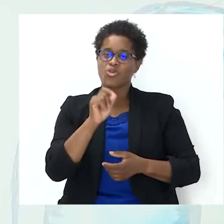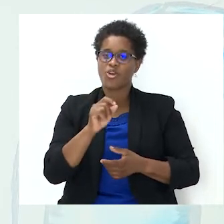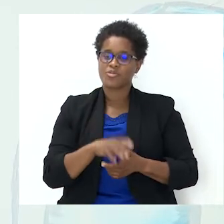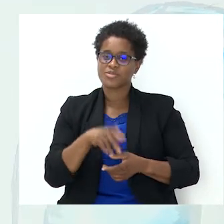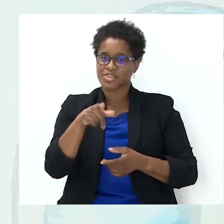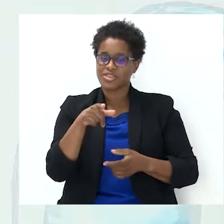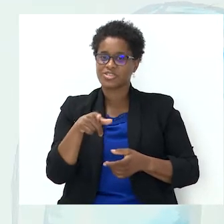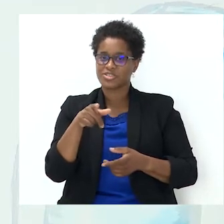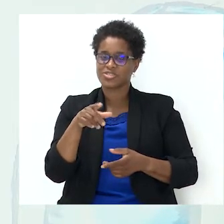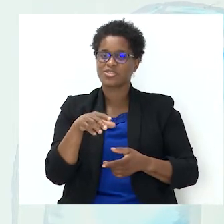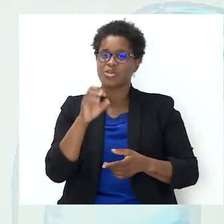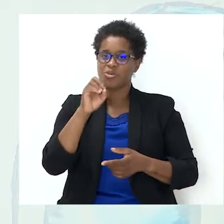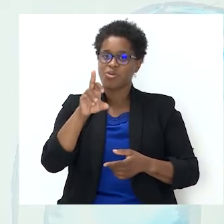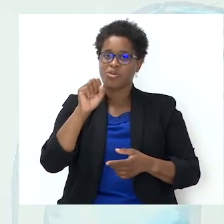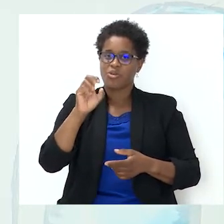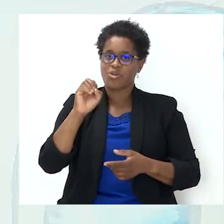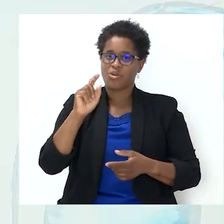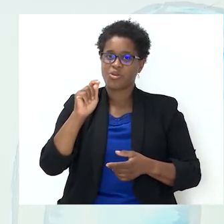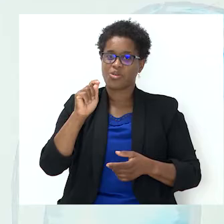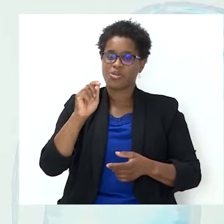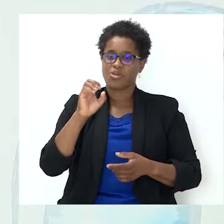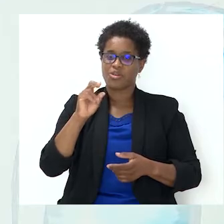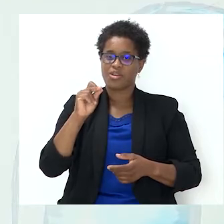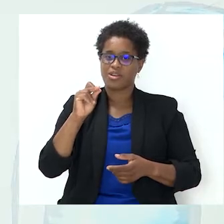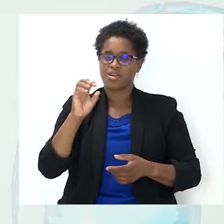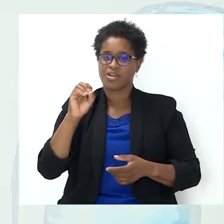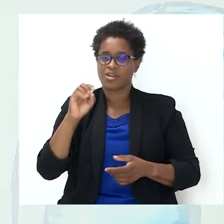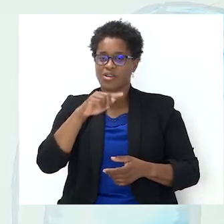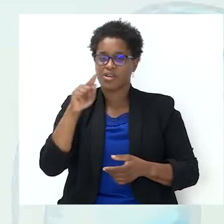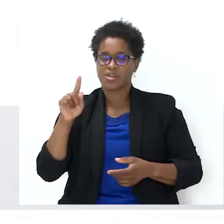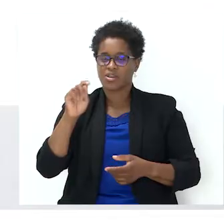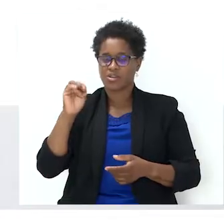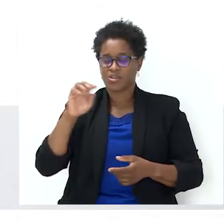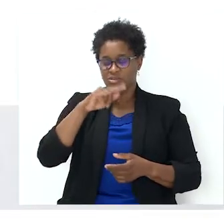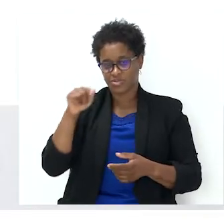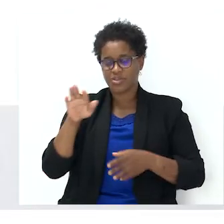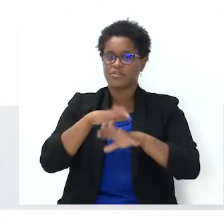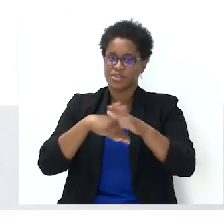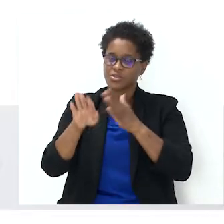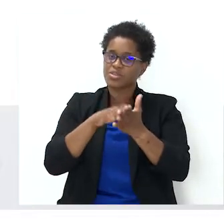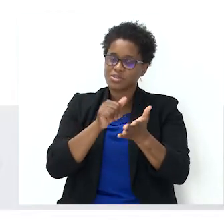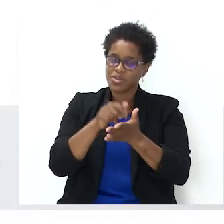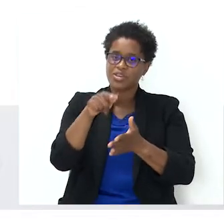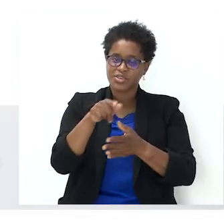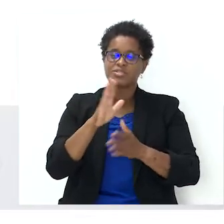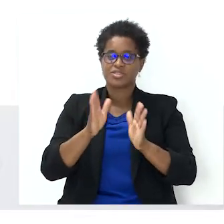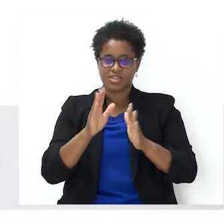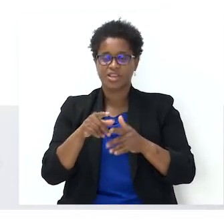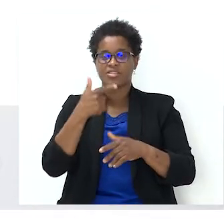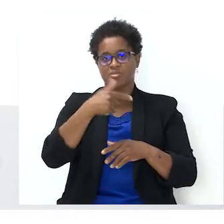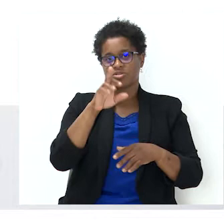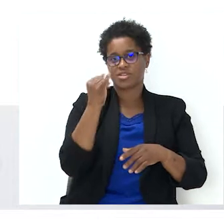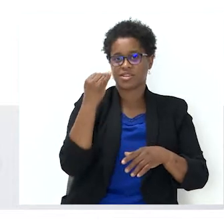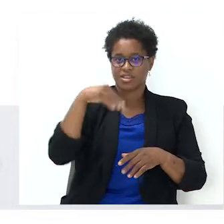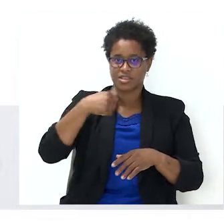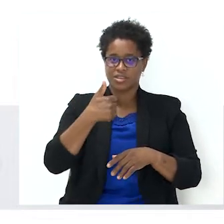desses órgãos? Então, podemos já fazer a correção? Isso! Então, vamos lá? Então, temos